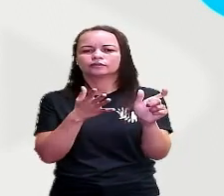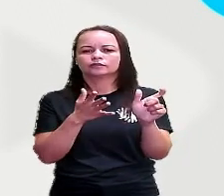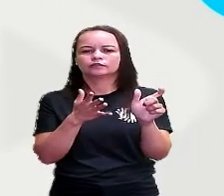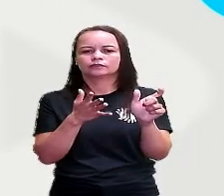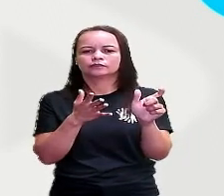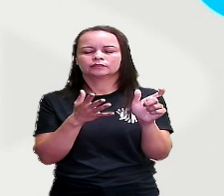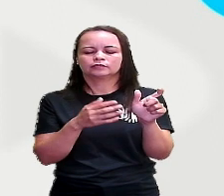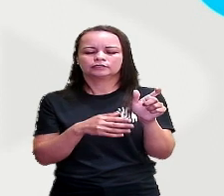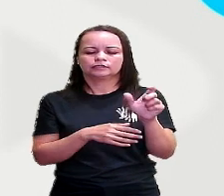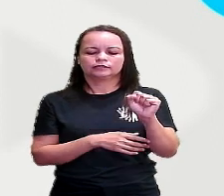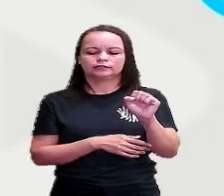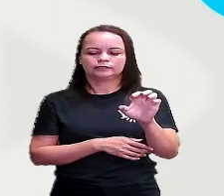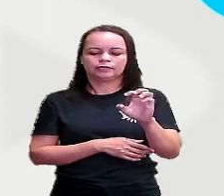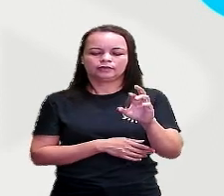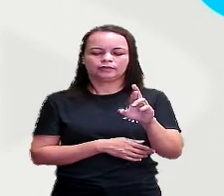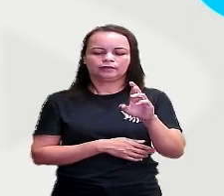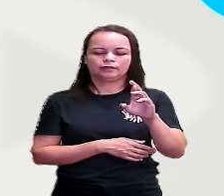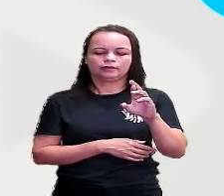secretaria.